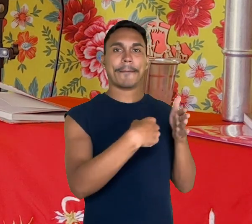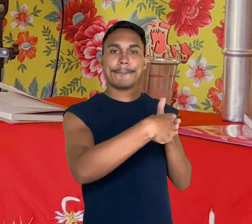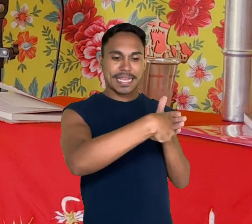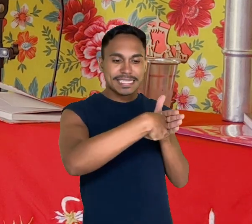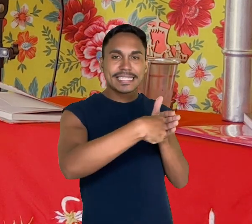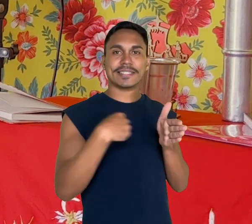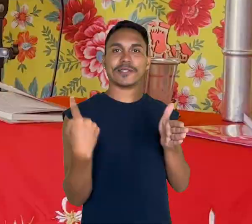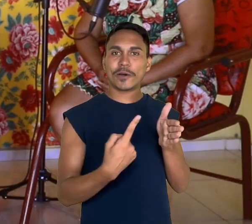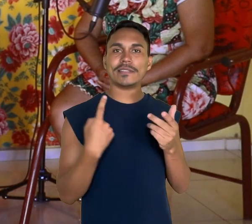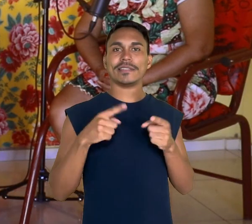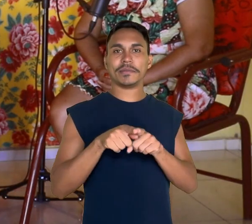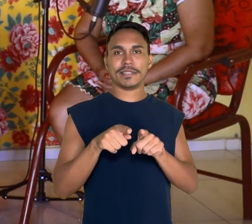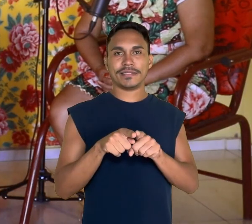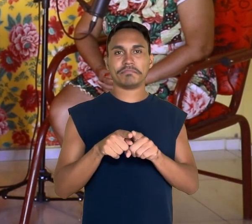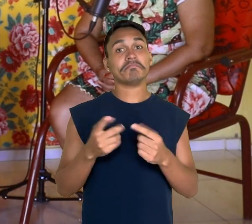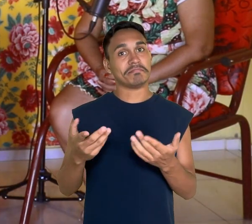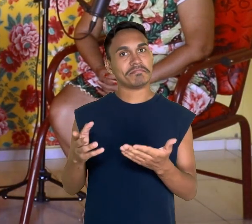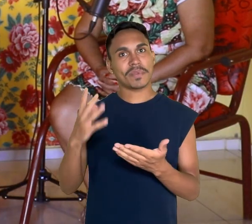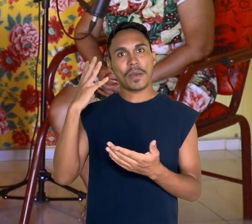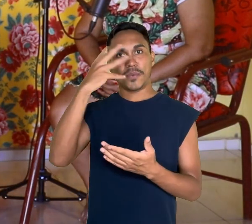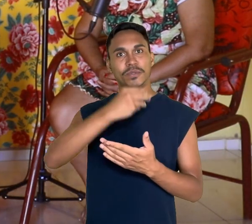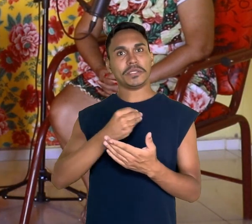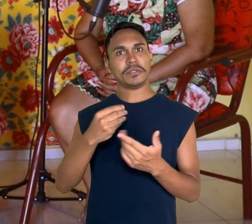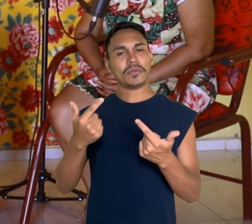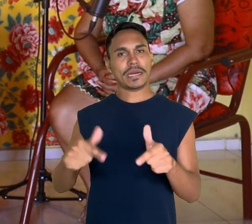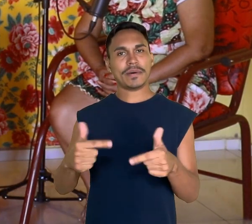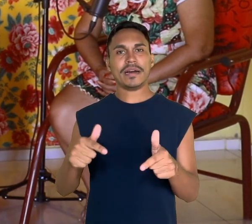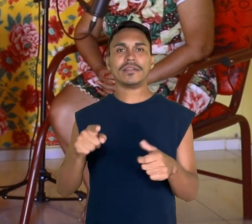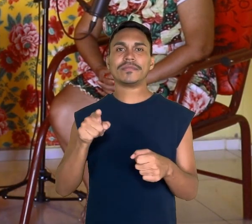servidos como pesquisa. É bonito, né? O